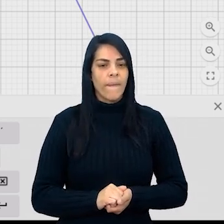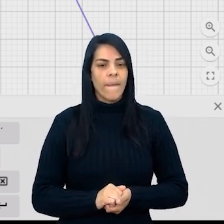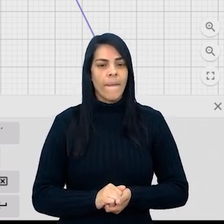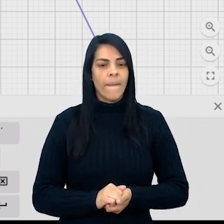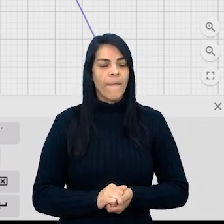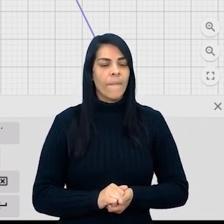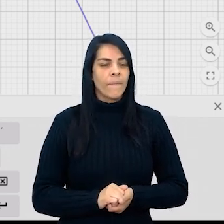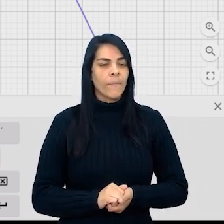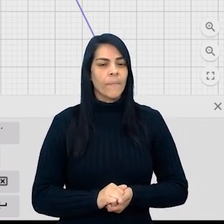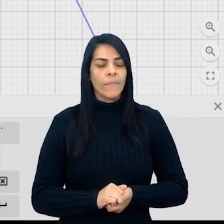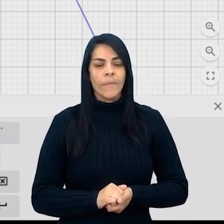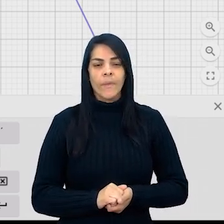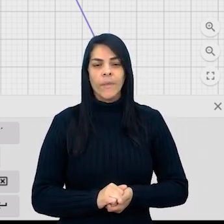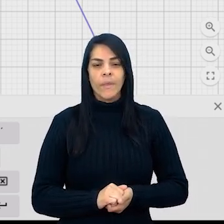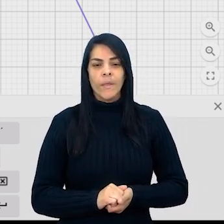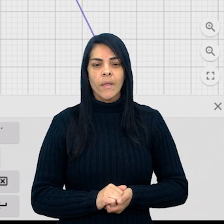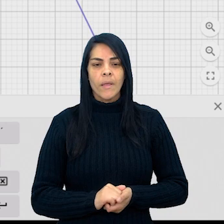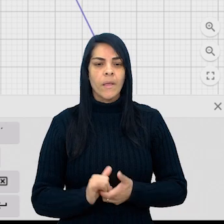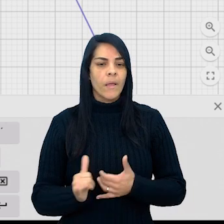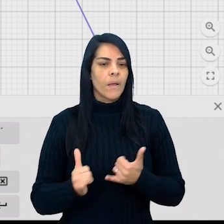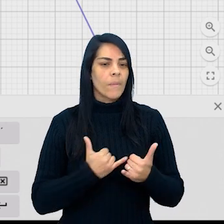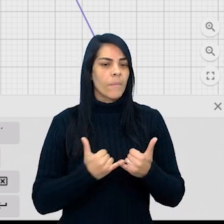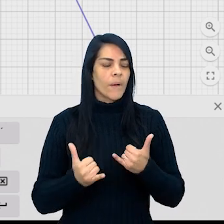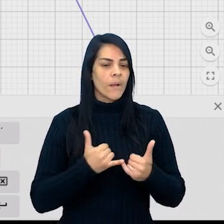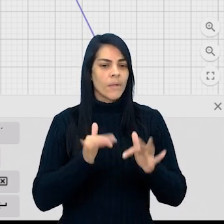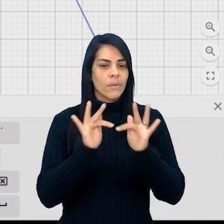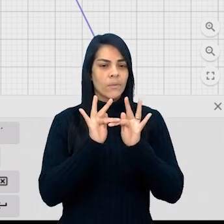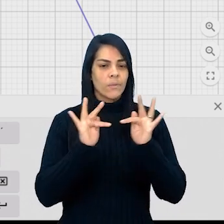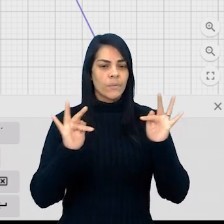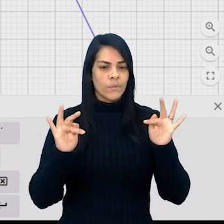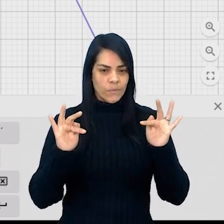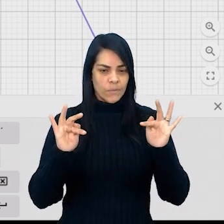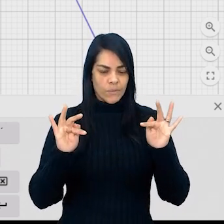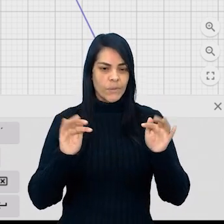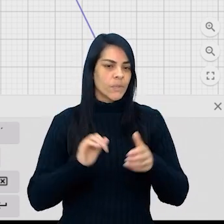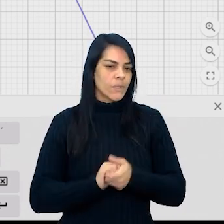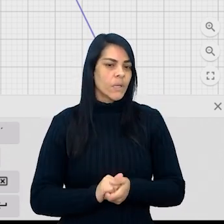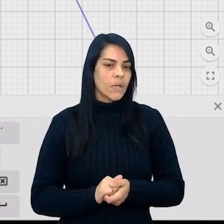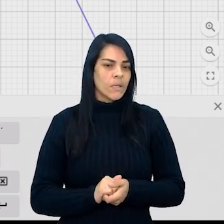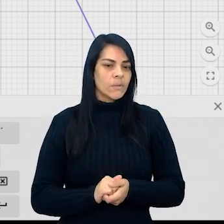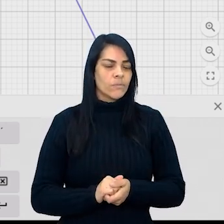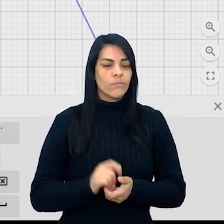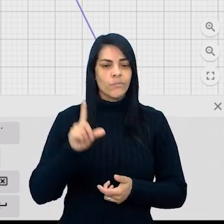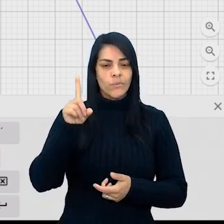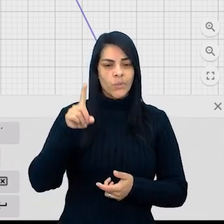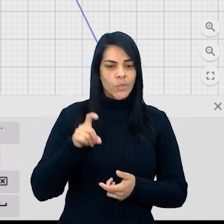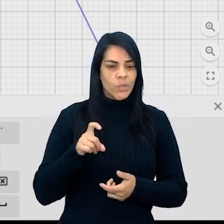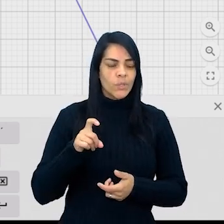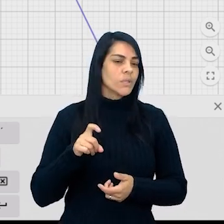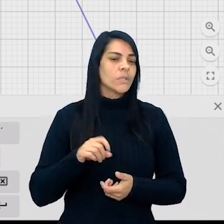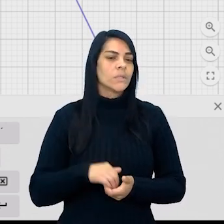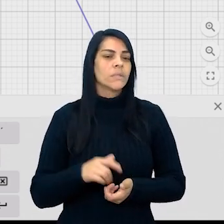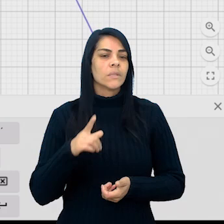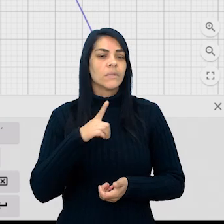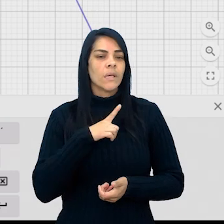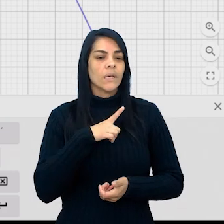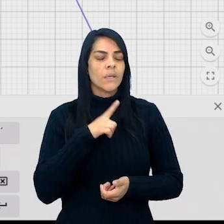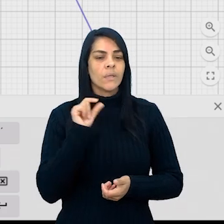Aqui ainda aparece a função decrescente. A função g de x é essa. Eu vou dar um Enter. E eu tenho